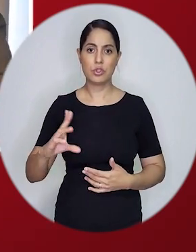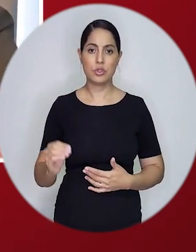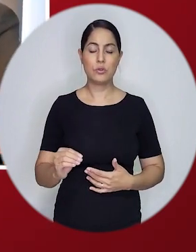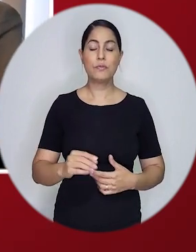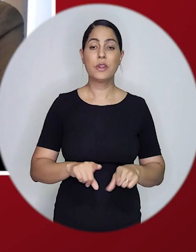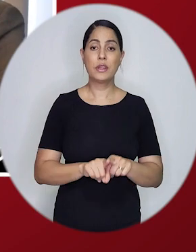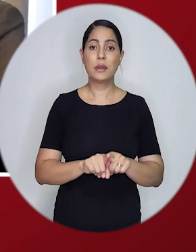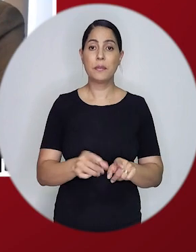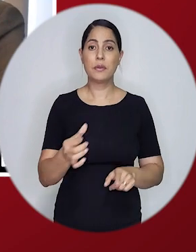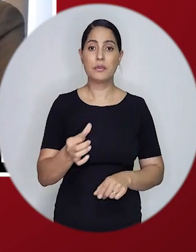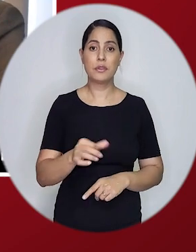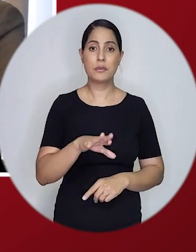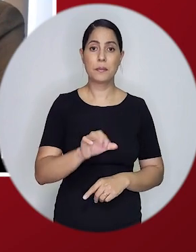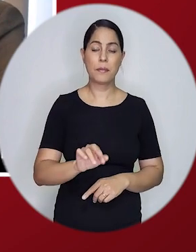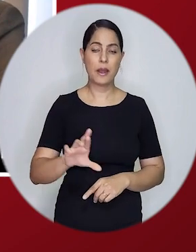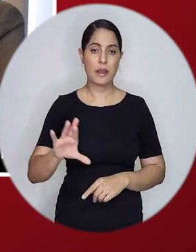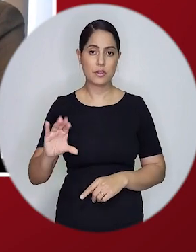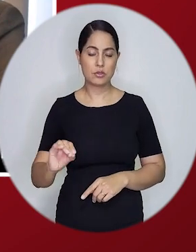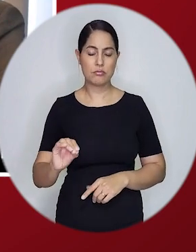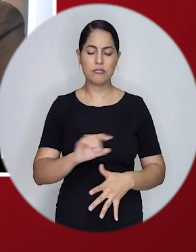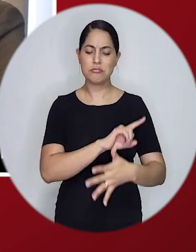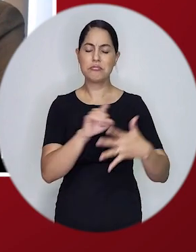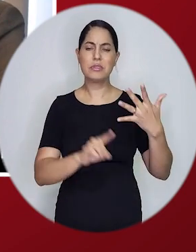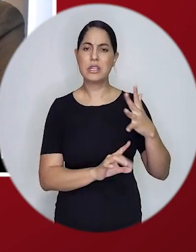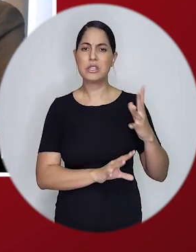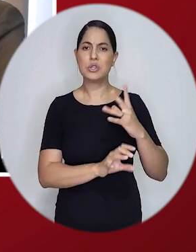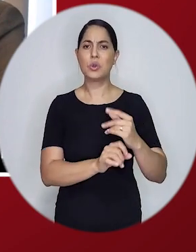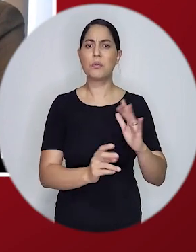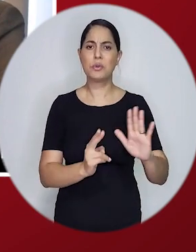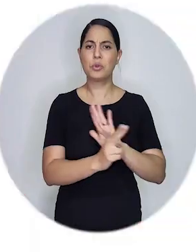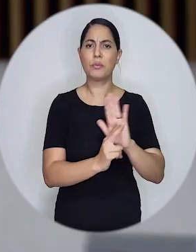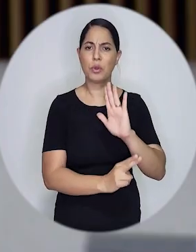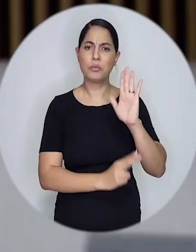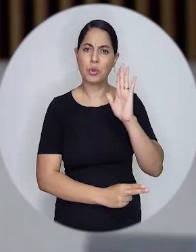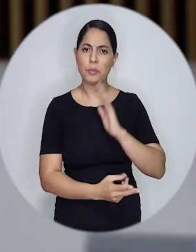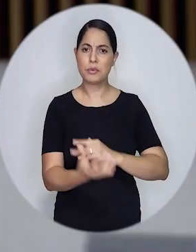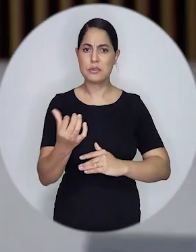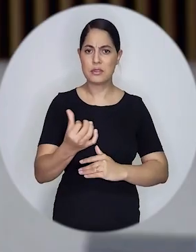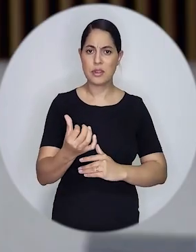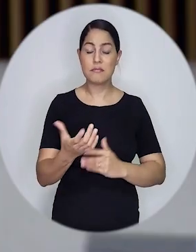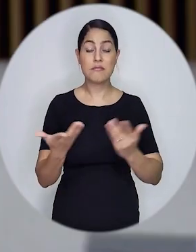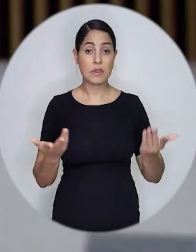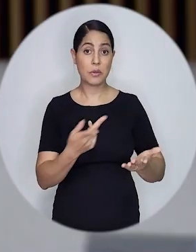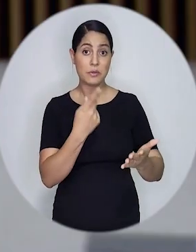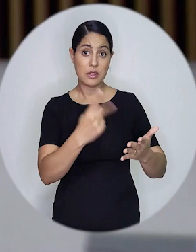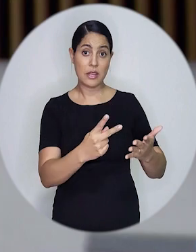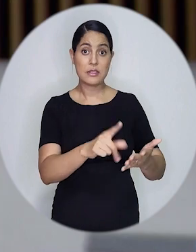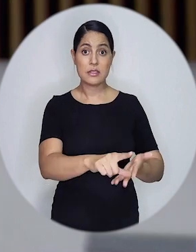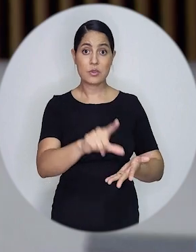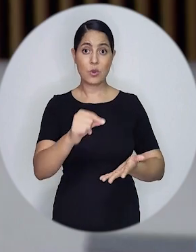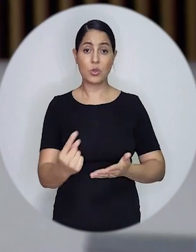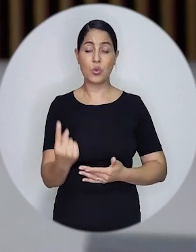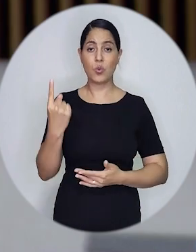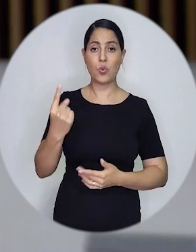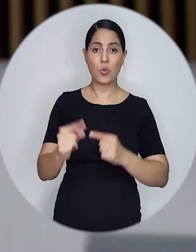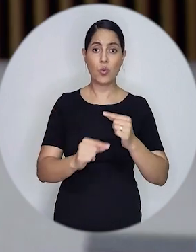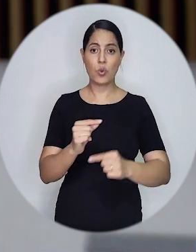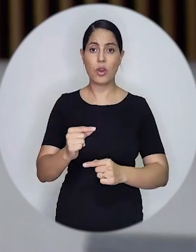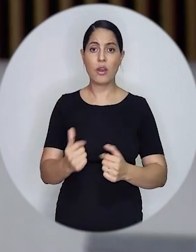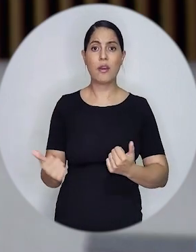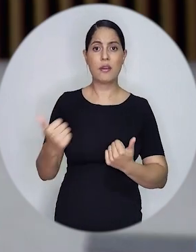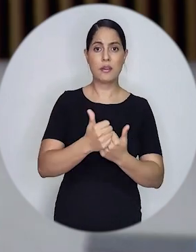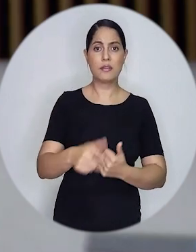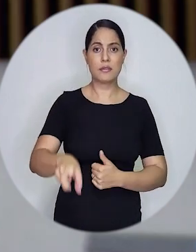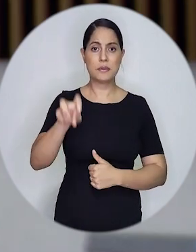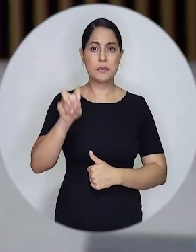Luiz Guimarães Godinho e Márcio Eduardo Tenório da Costa Fernandes. O novo ministro será nomeado e empossado após